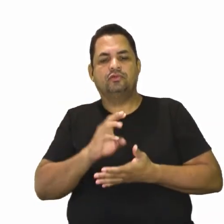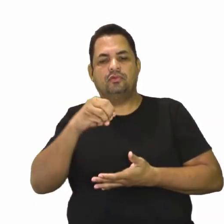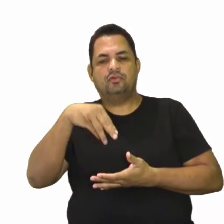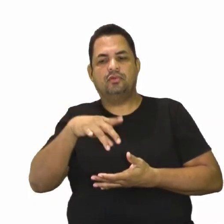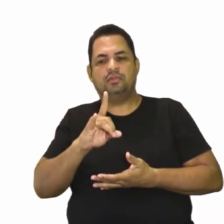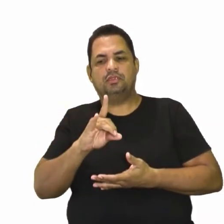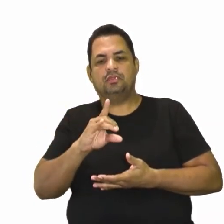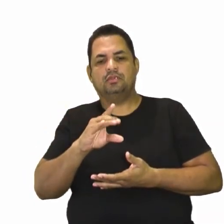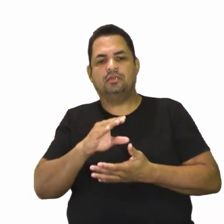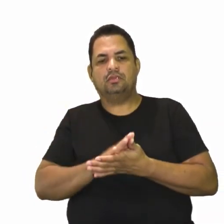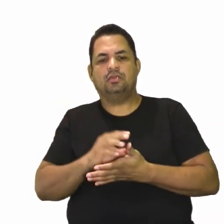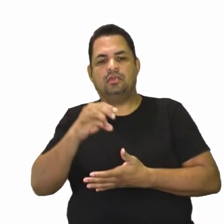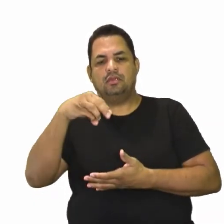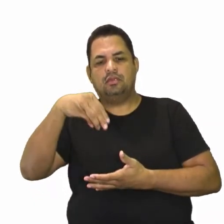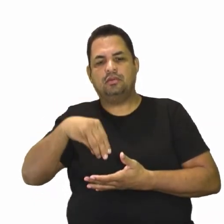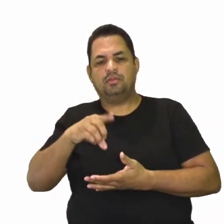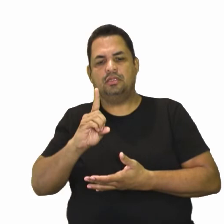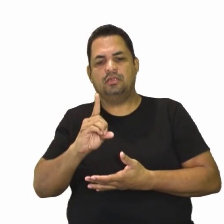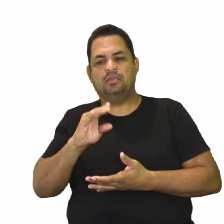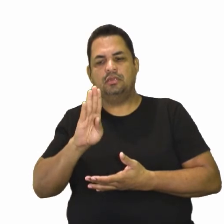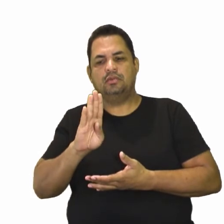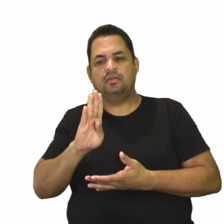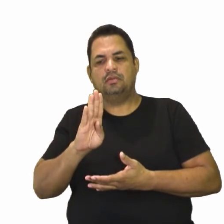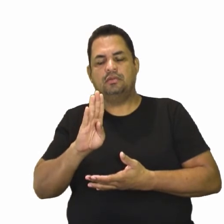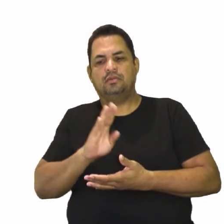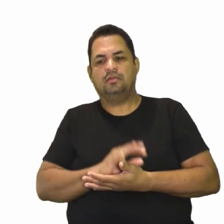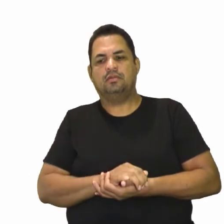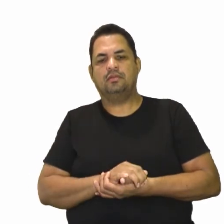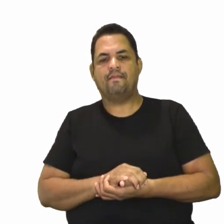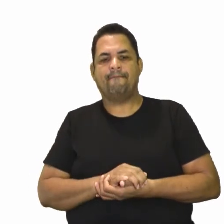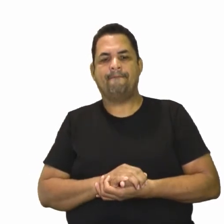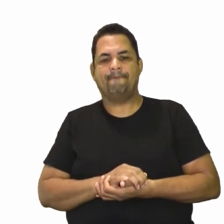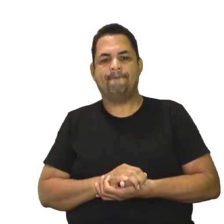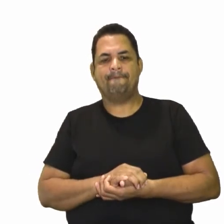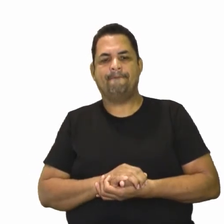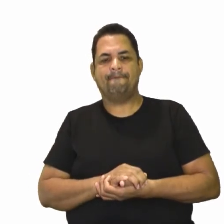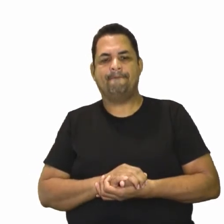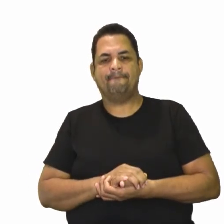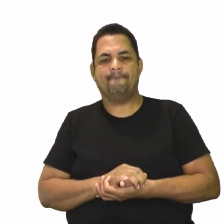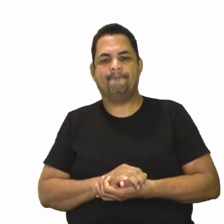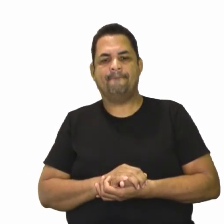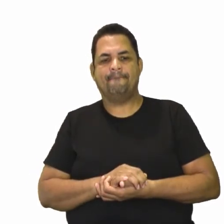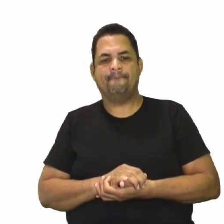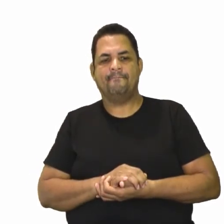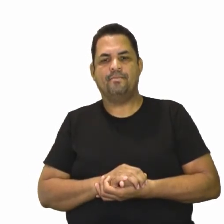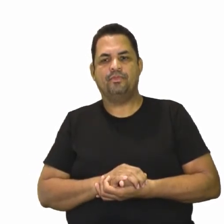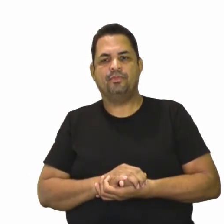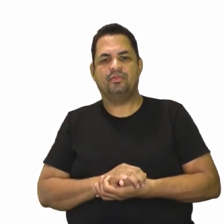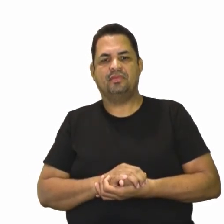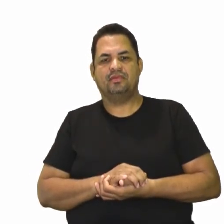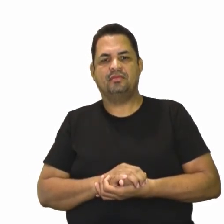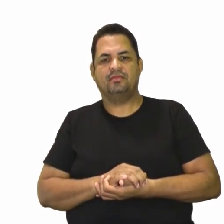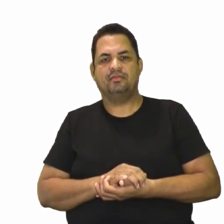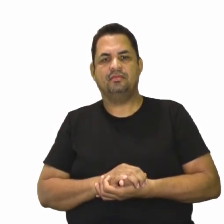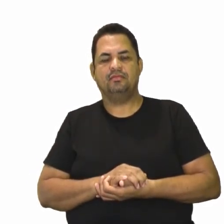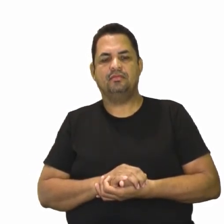tá? Opa, espera aí, professor. Bora escrever direito